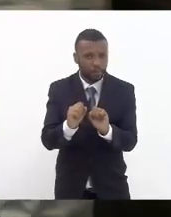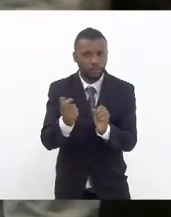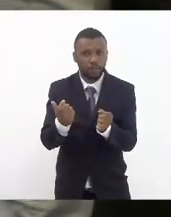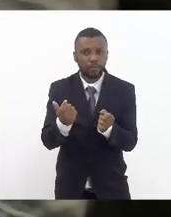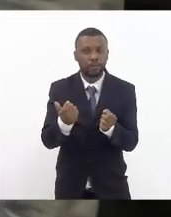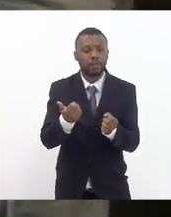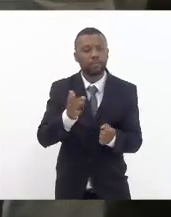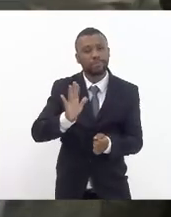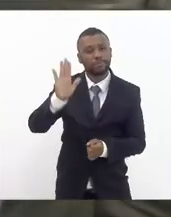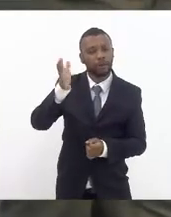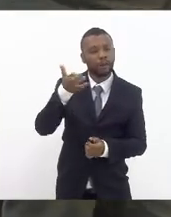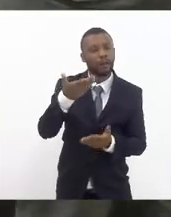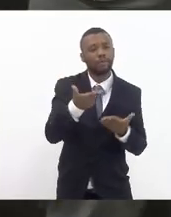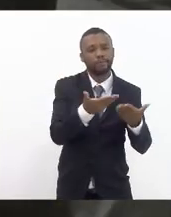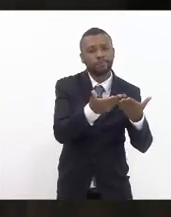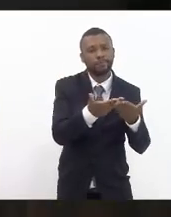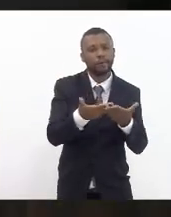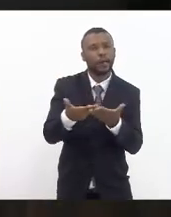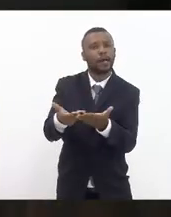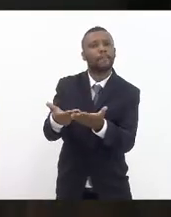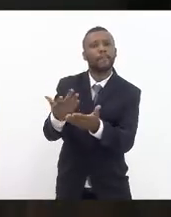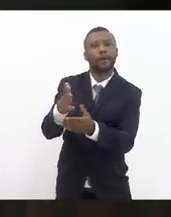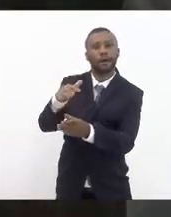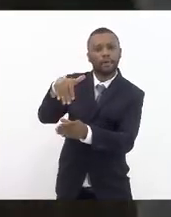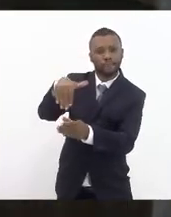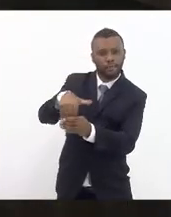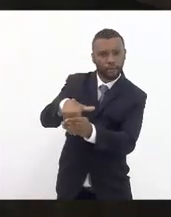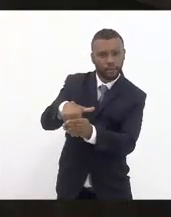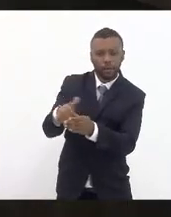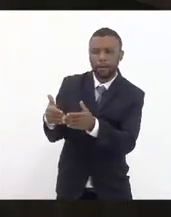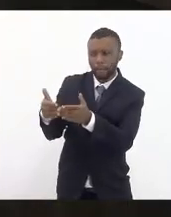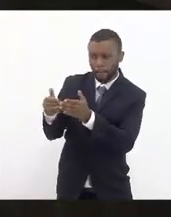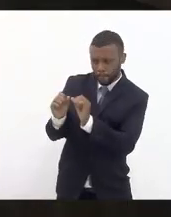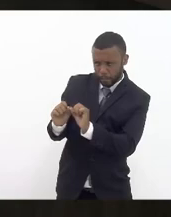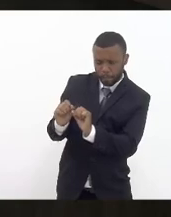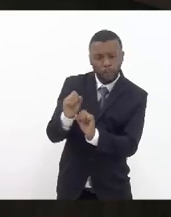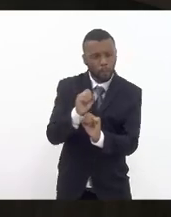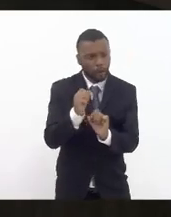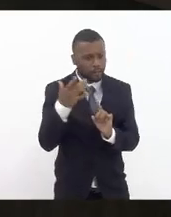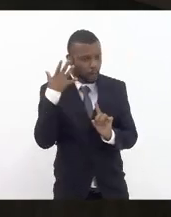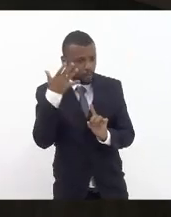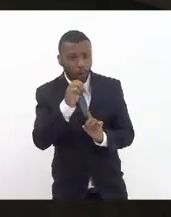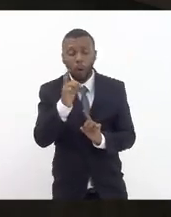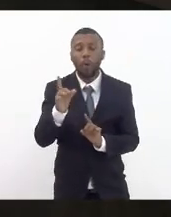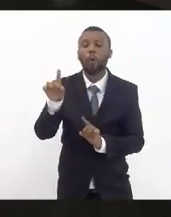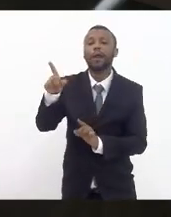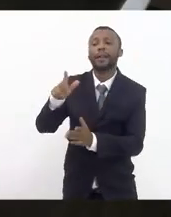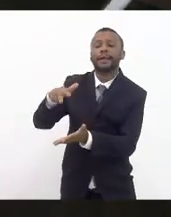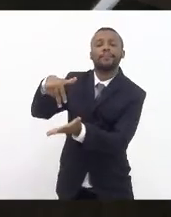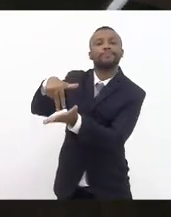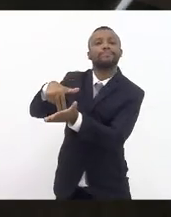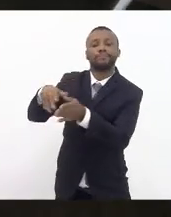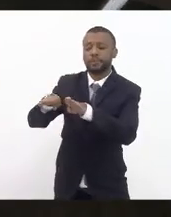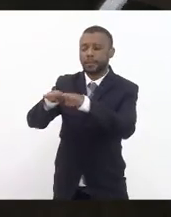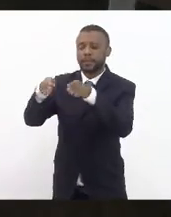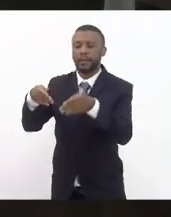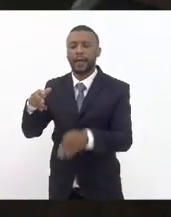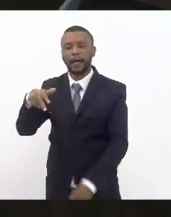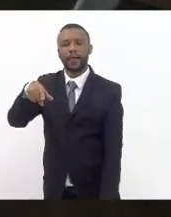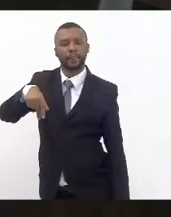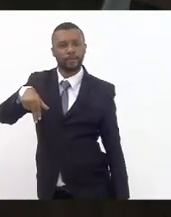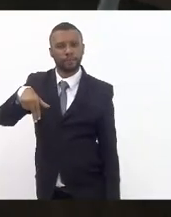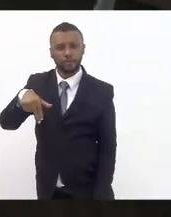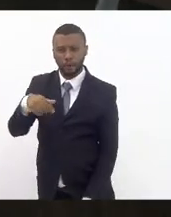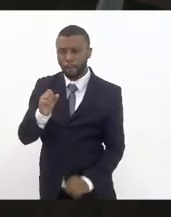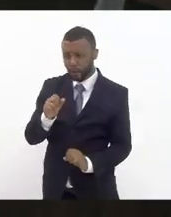Encaminhar a votação. Por favor, deputado. Pode ser aqui ou lá em cima? Senhor presidente, aqui ou lá? Aqui,